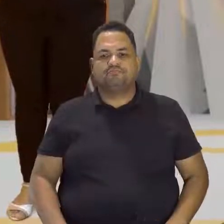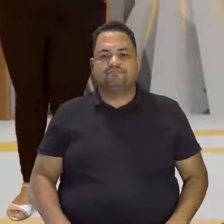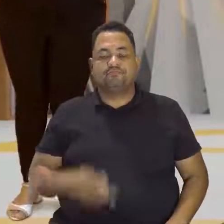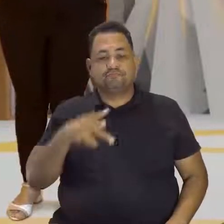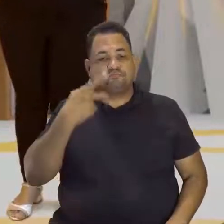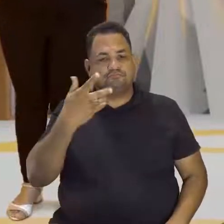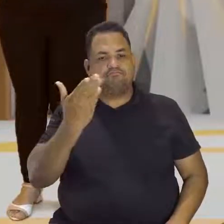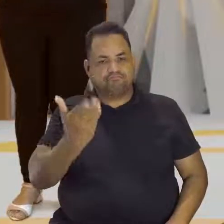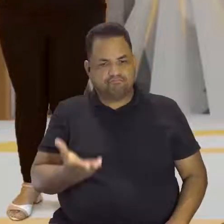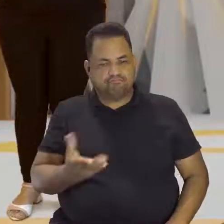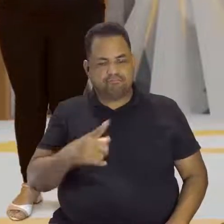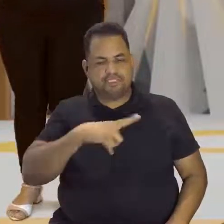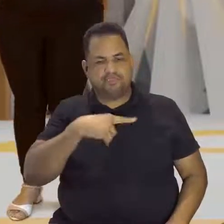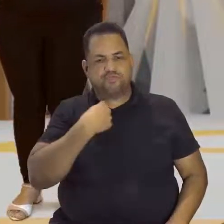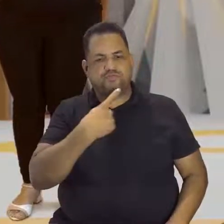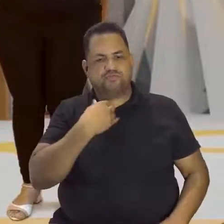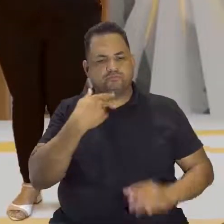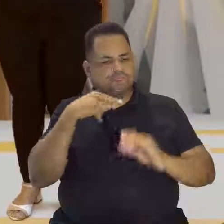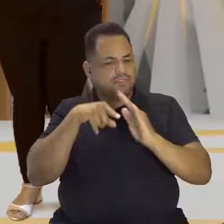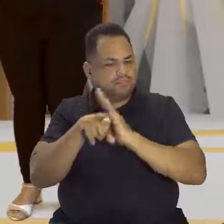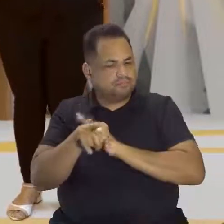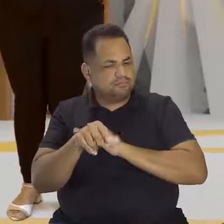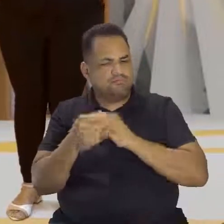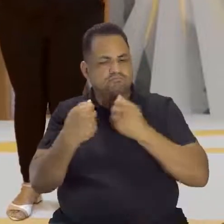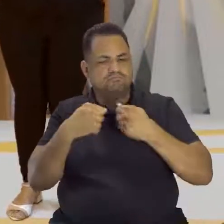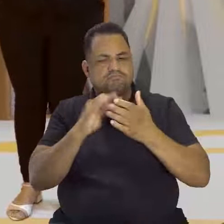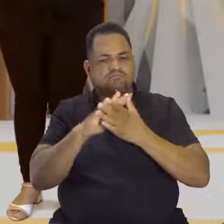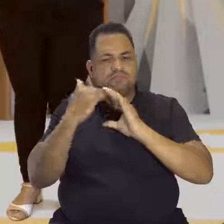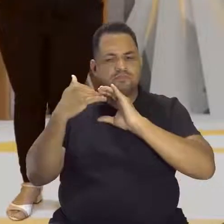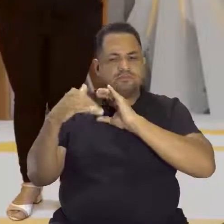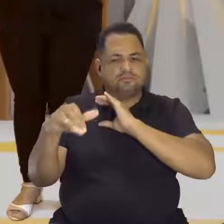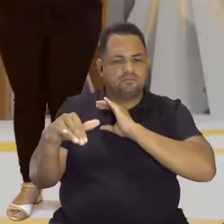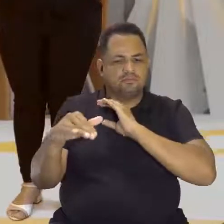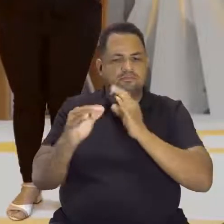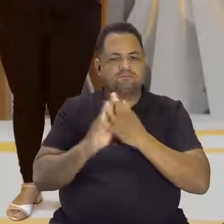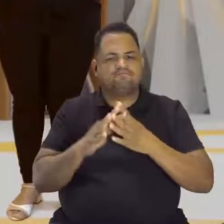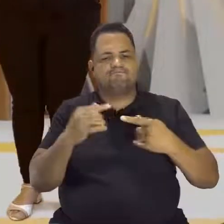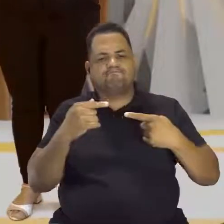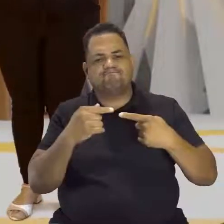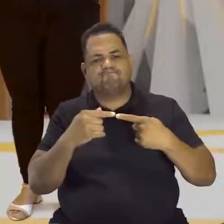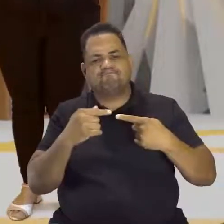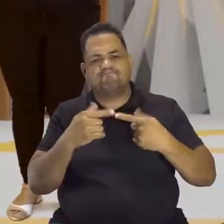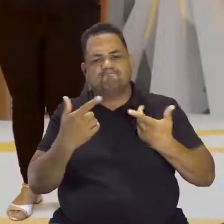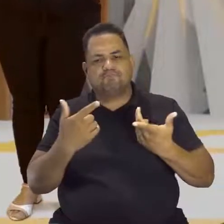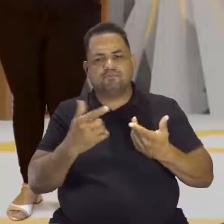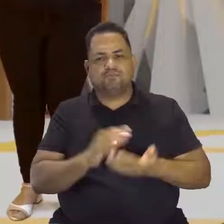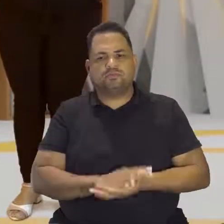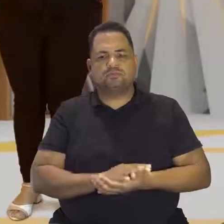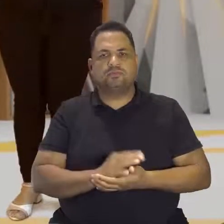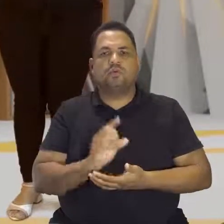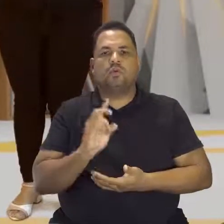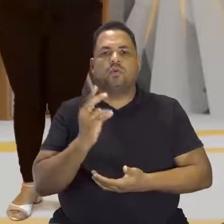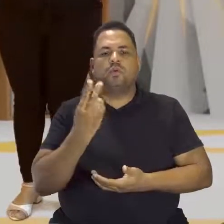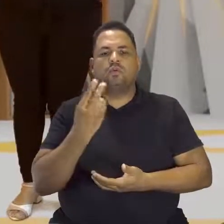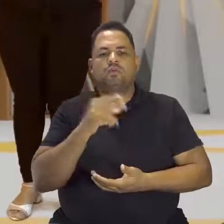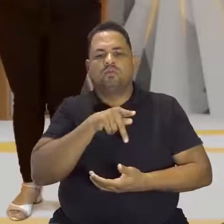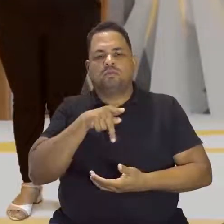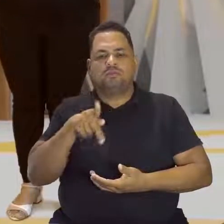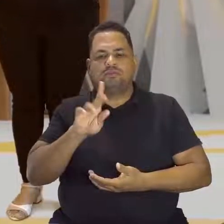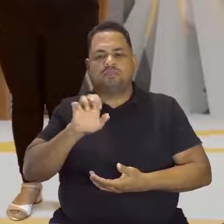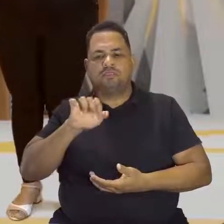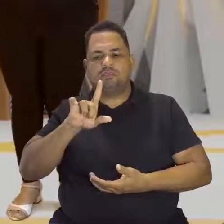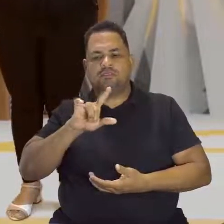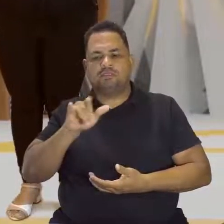qualquer dúvida, qualquer questionamento, vocês podem entrar em contato comigo, tá bom? Ou com a professora Elisângela, comigo com a